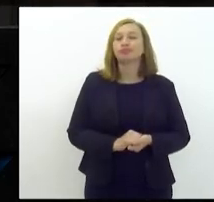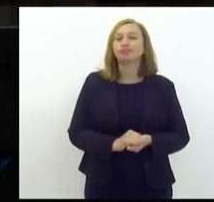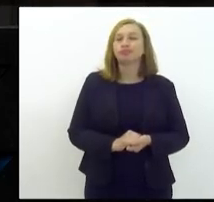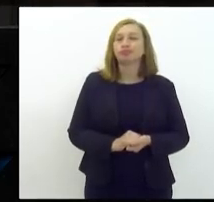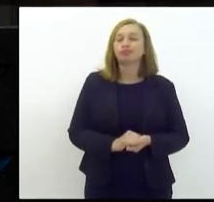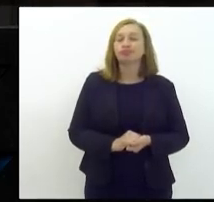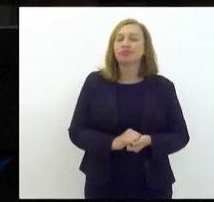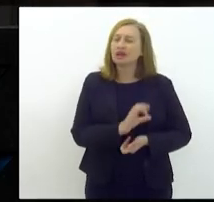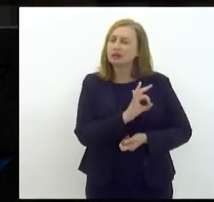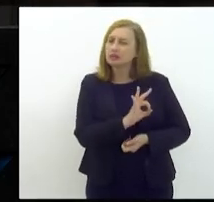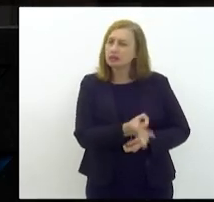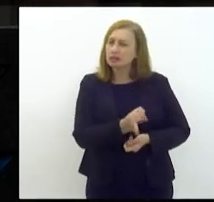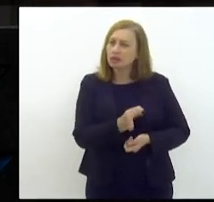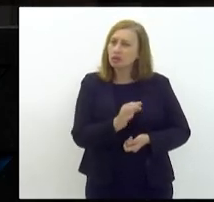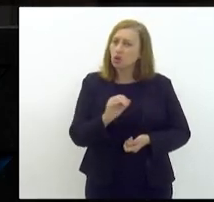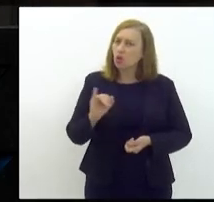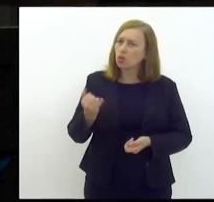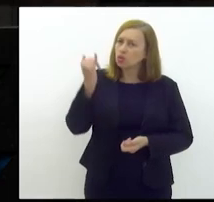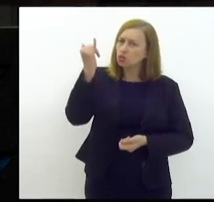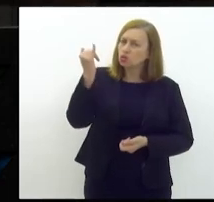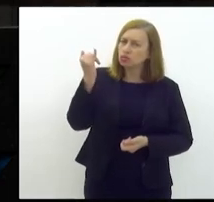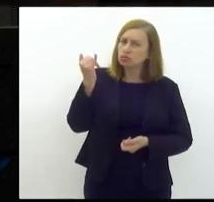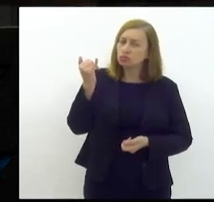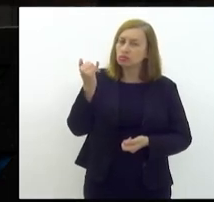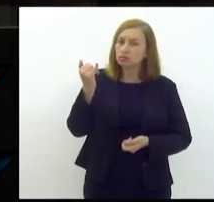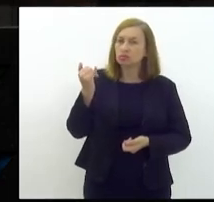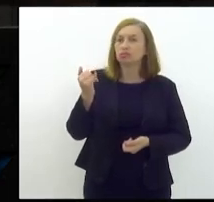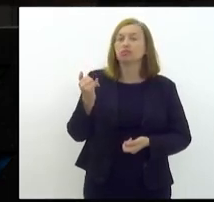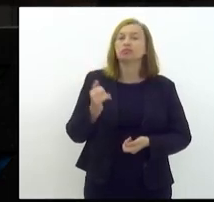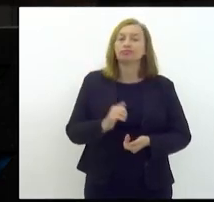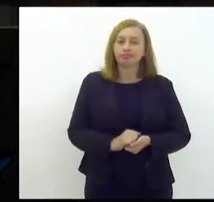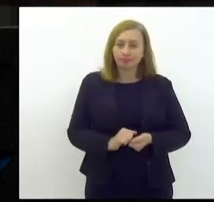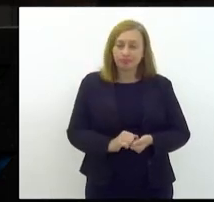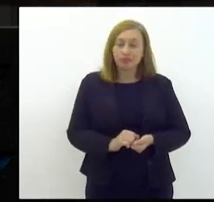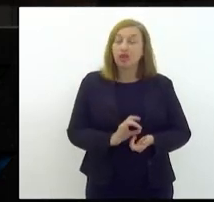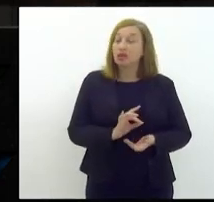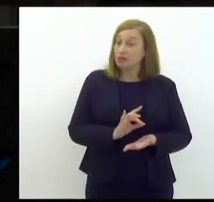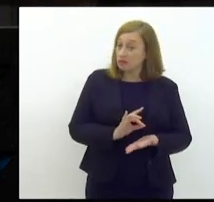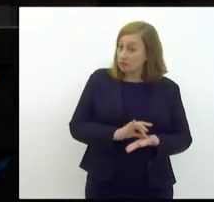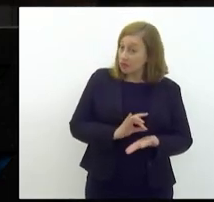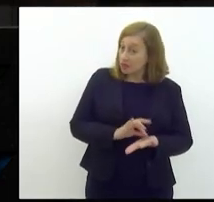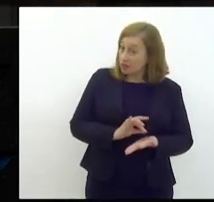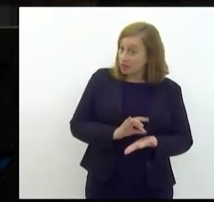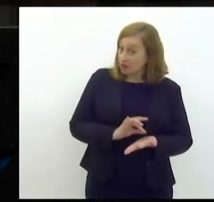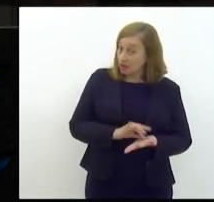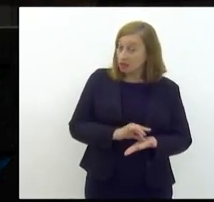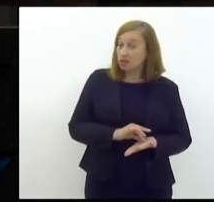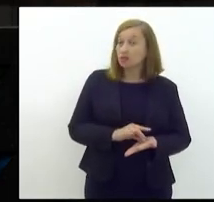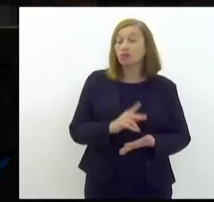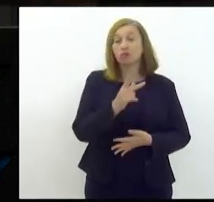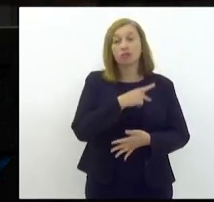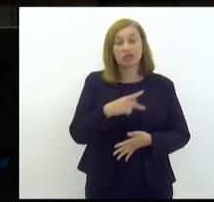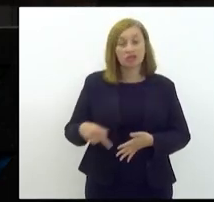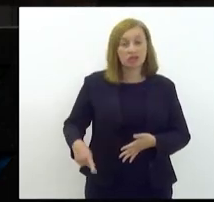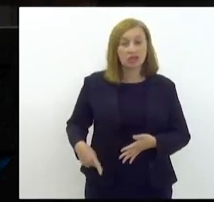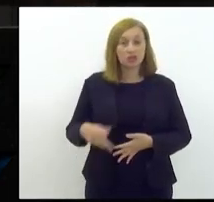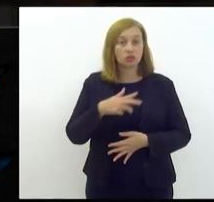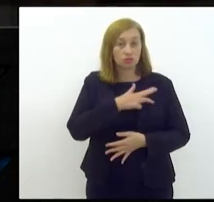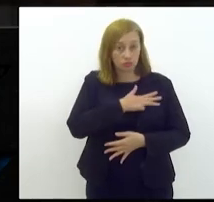evidentemente que é um juro exorbitante tem razão o presidente Lula